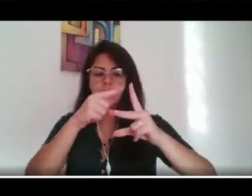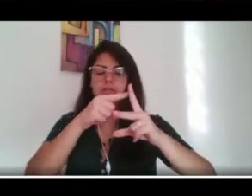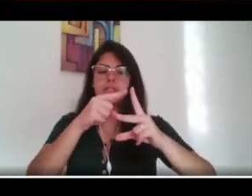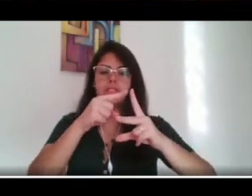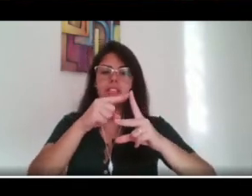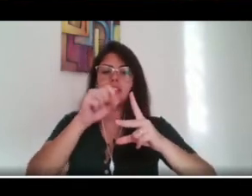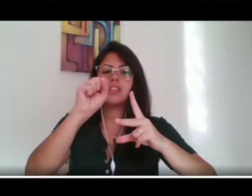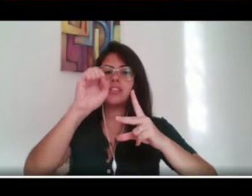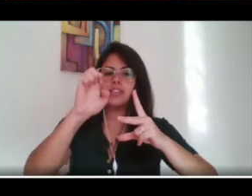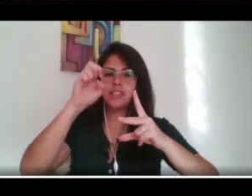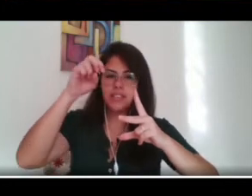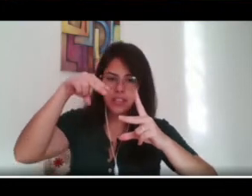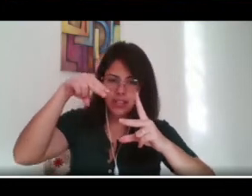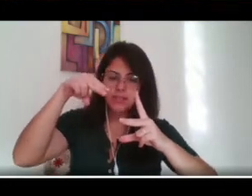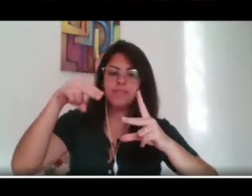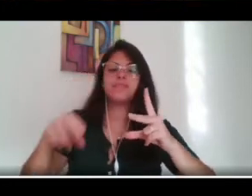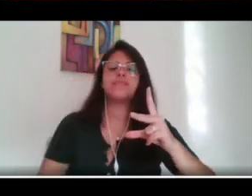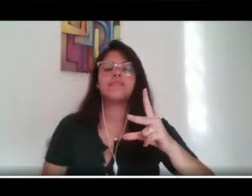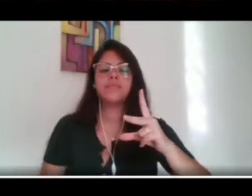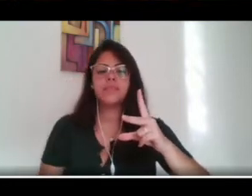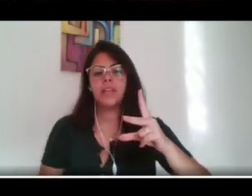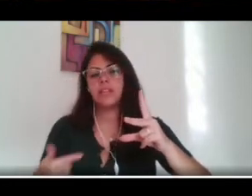o V0x